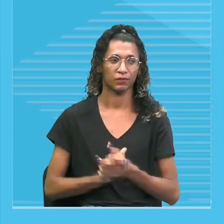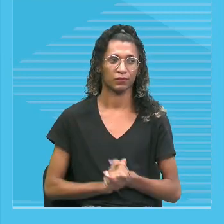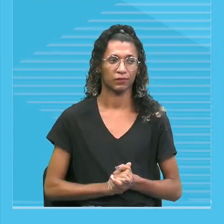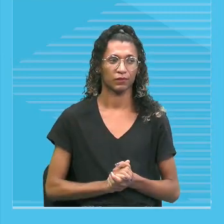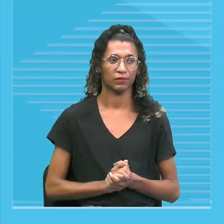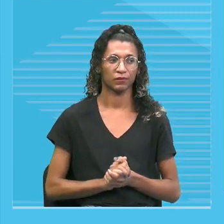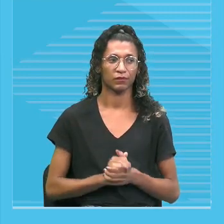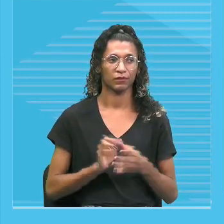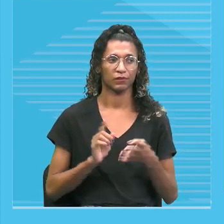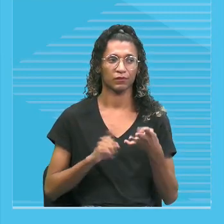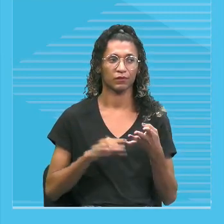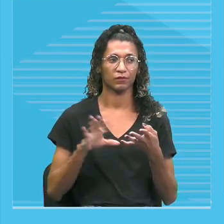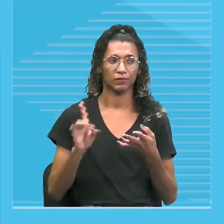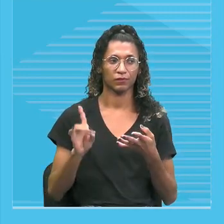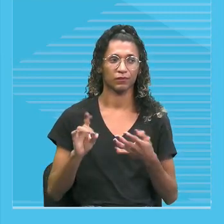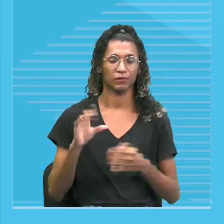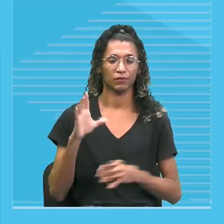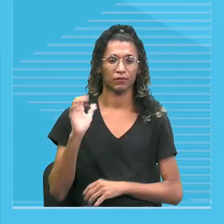camarote